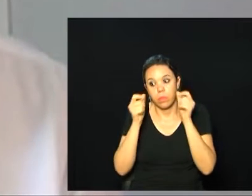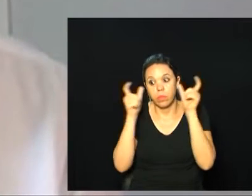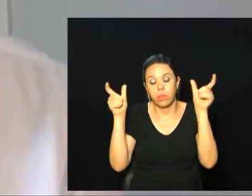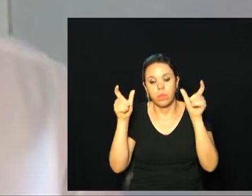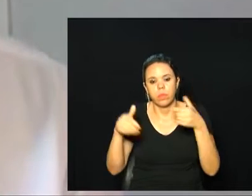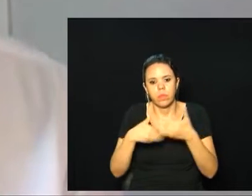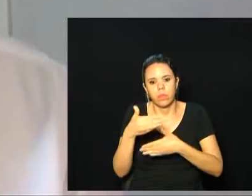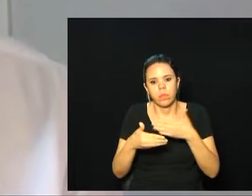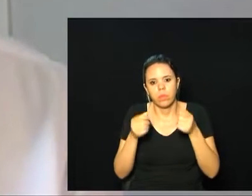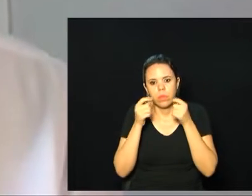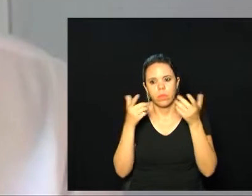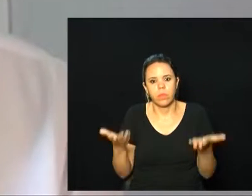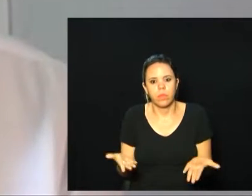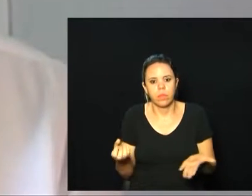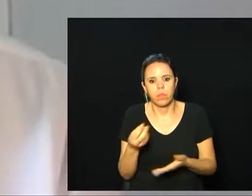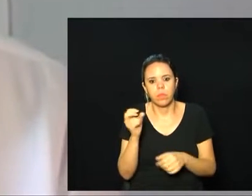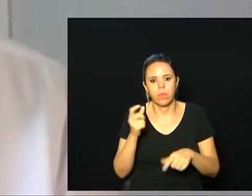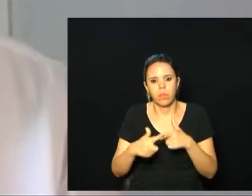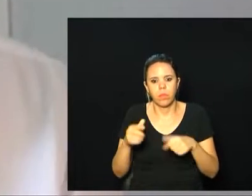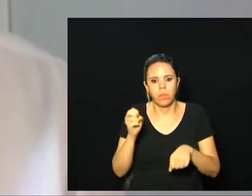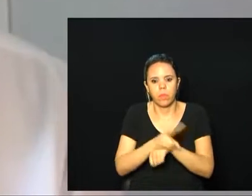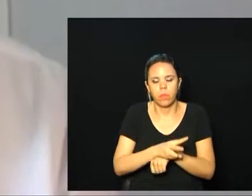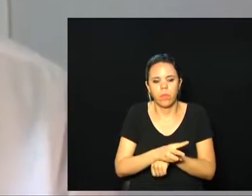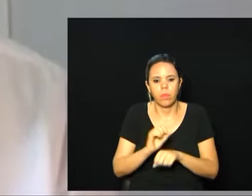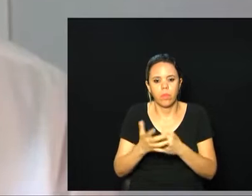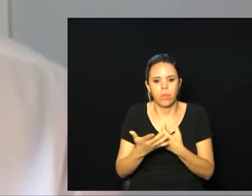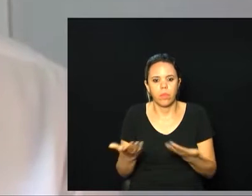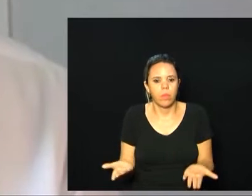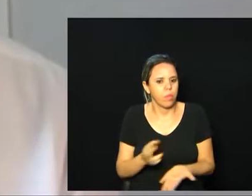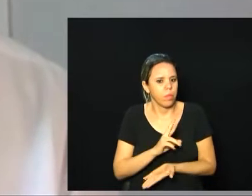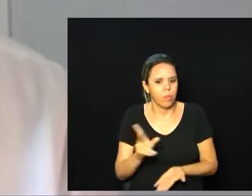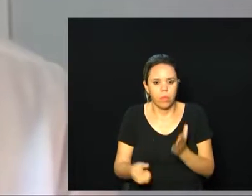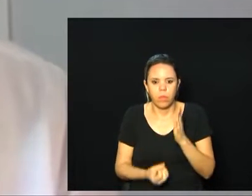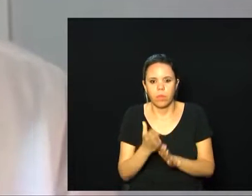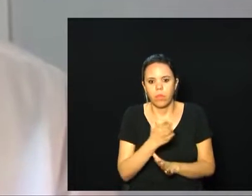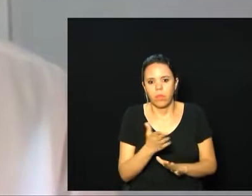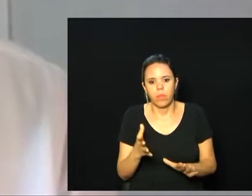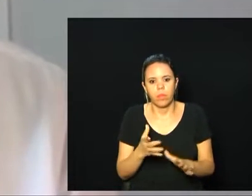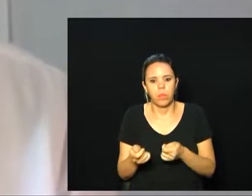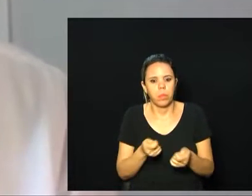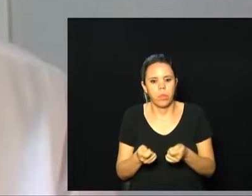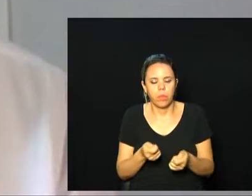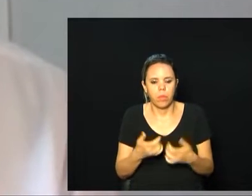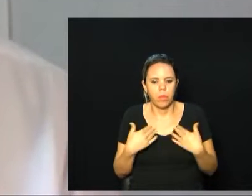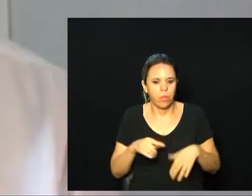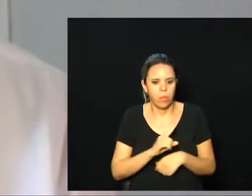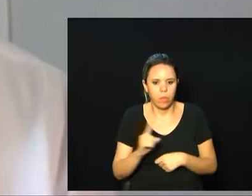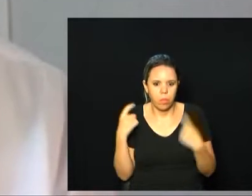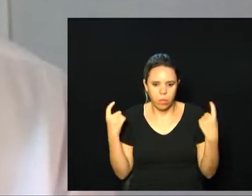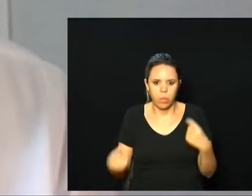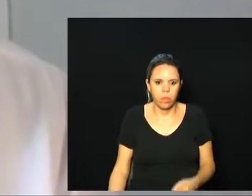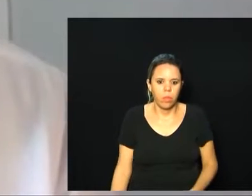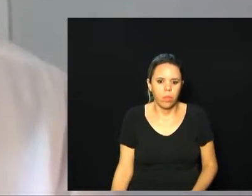cada vez mais assustado com as novas variantes, com a questão da Covid, que ainda não é algo para tranquilizar, algo que preocupa